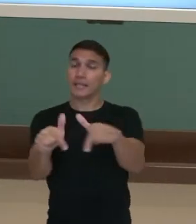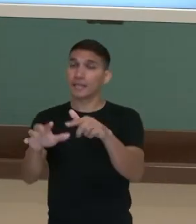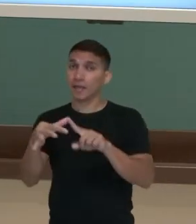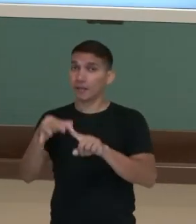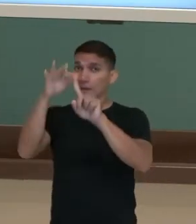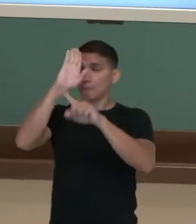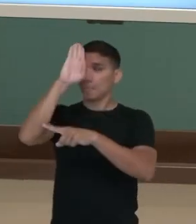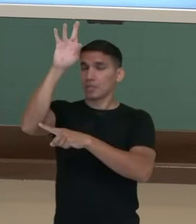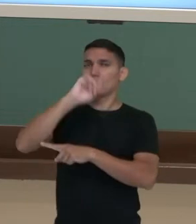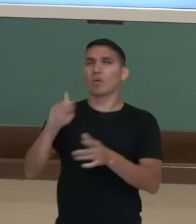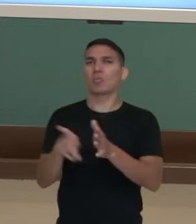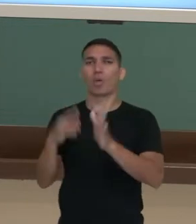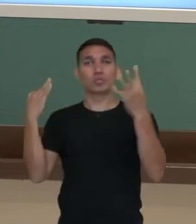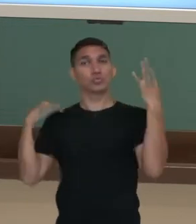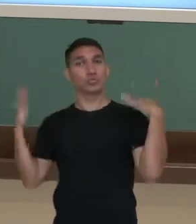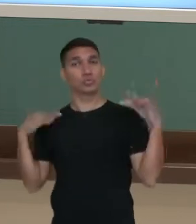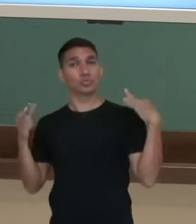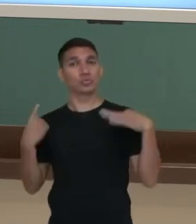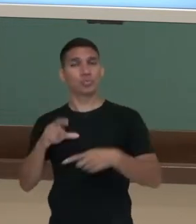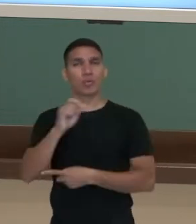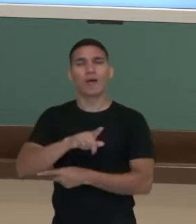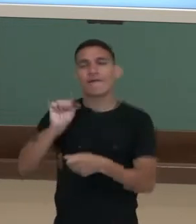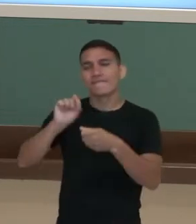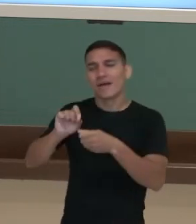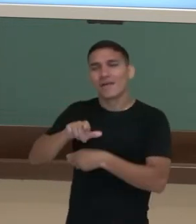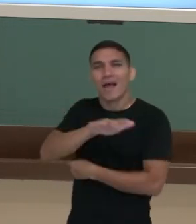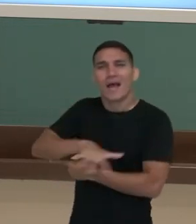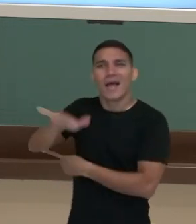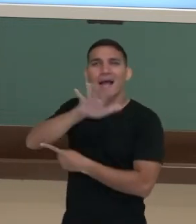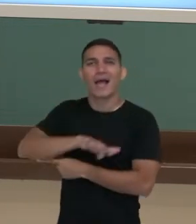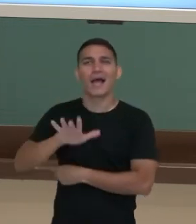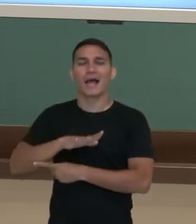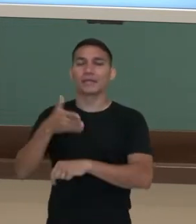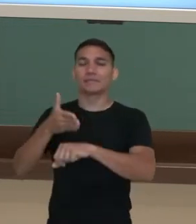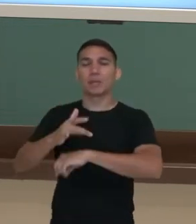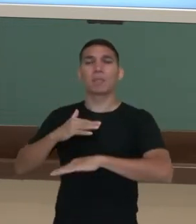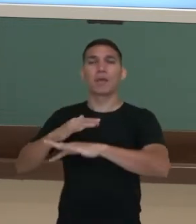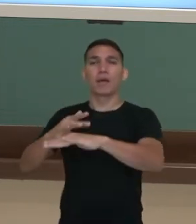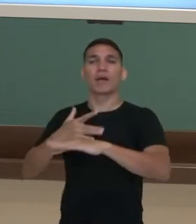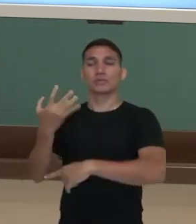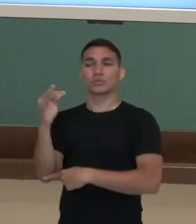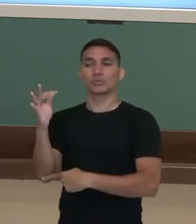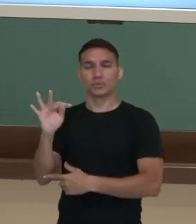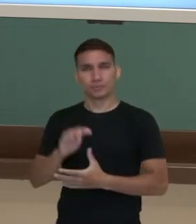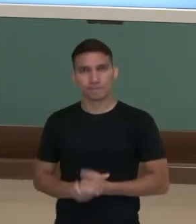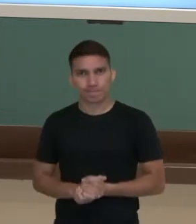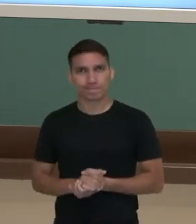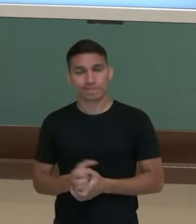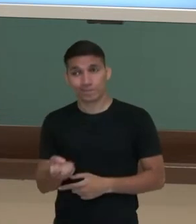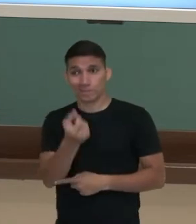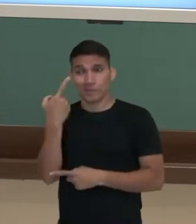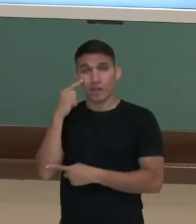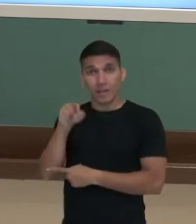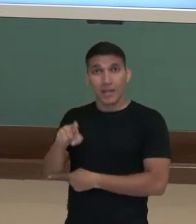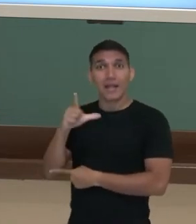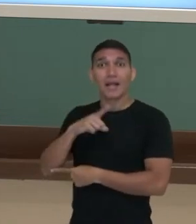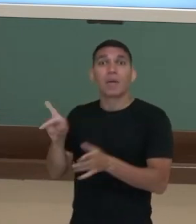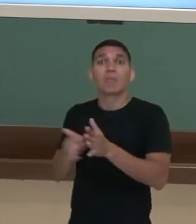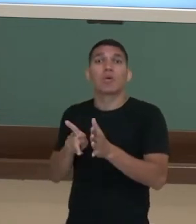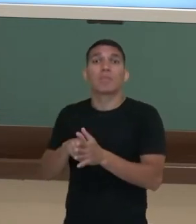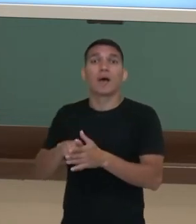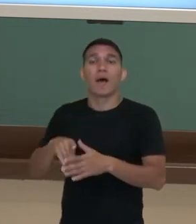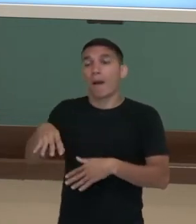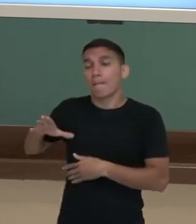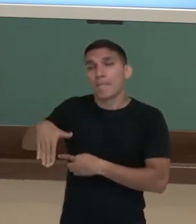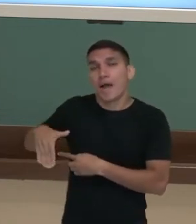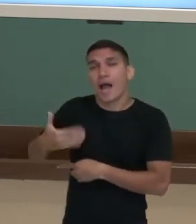para atividades de turismo que são realizadas na região da bacia hidrográfica do Tocantins-Araguaia. Um deles são as praias